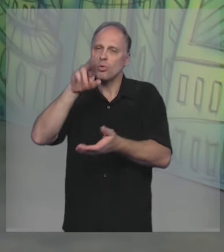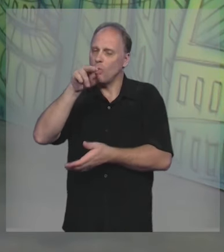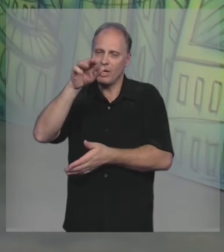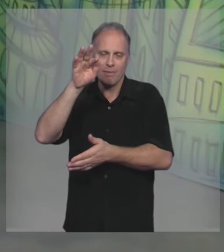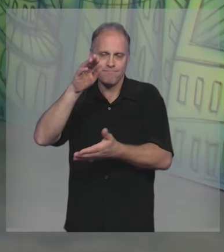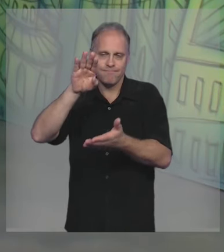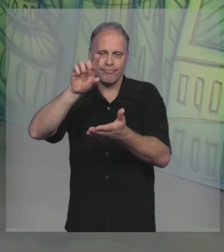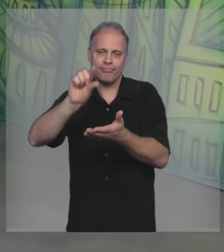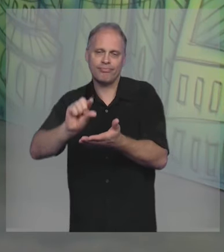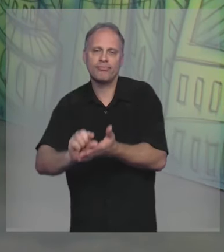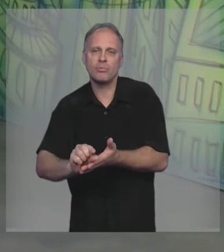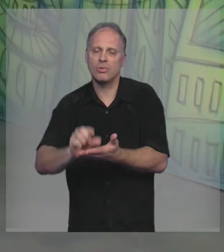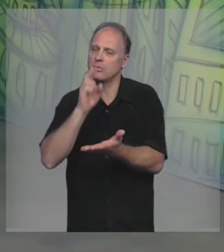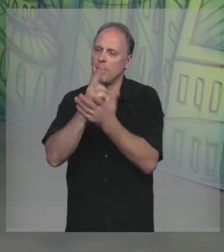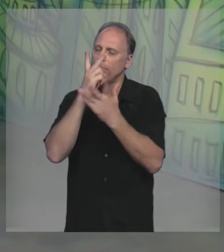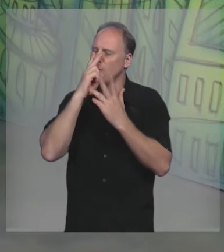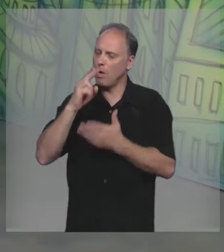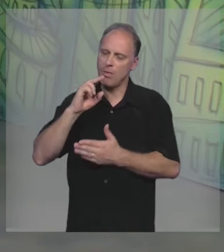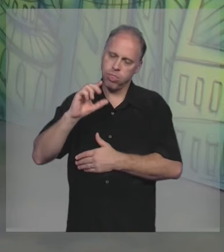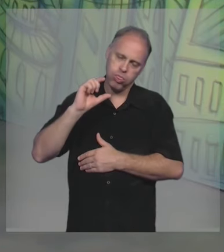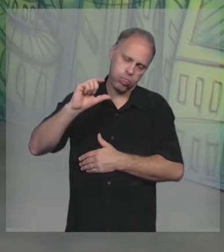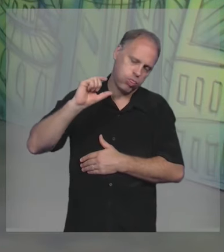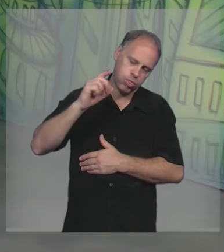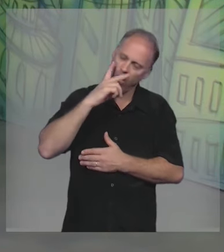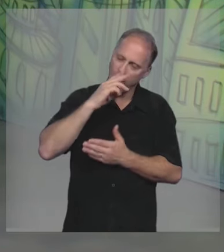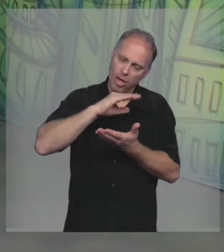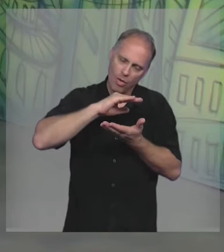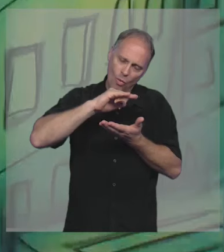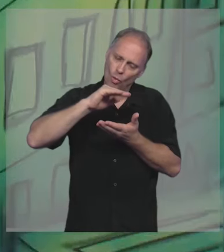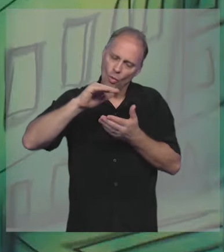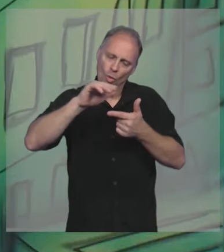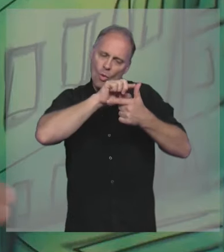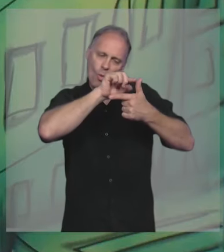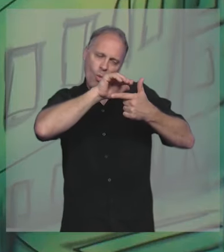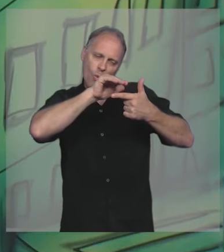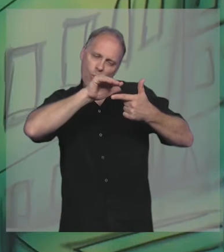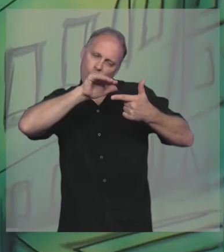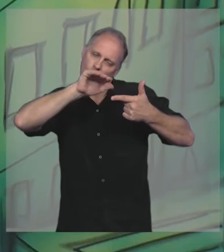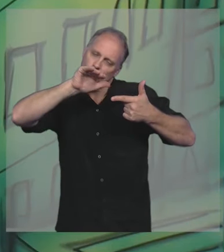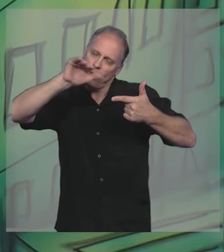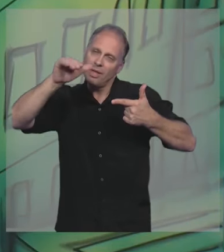permanecem intactos. Eu lembro que, se não me engano, em